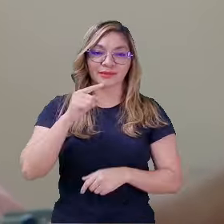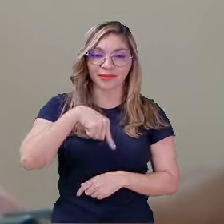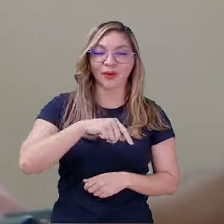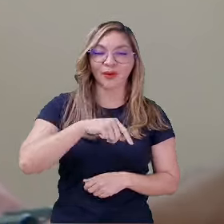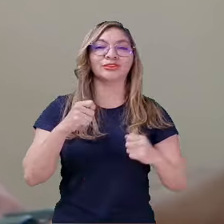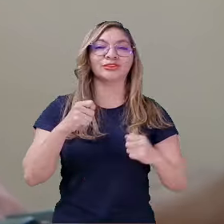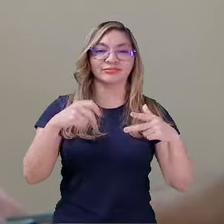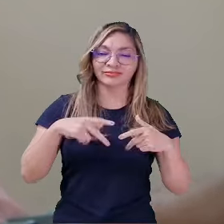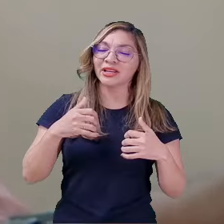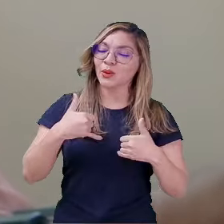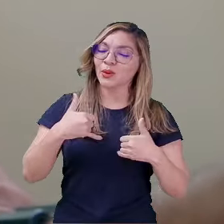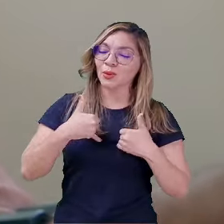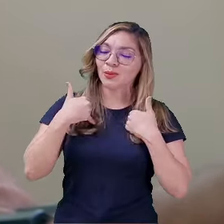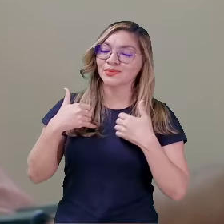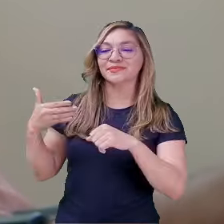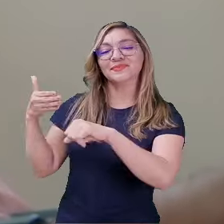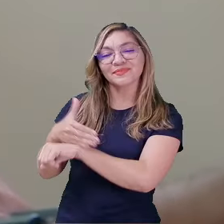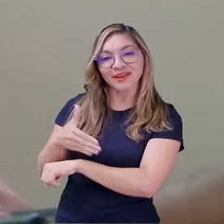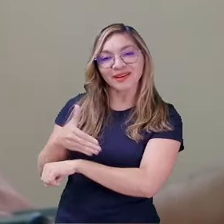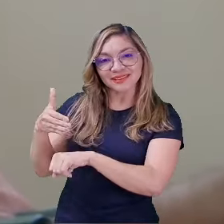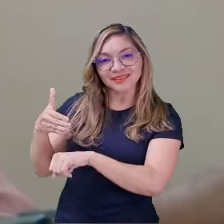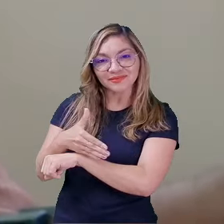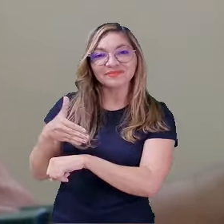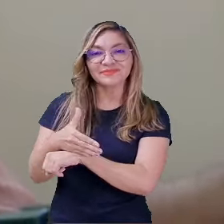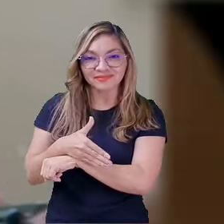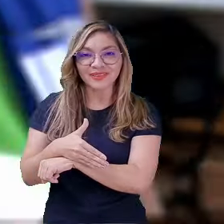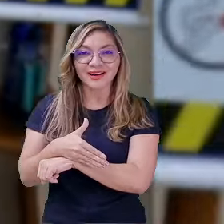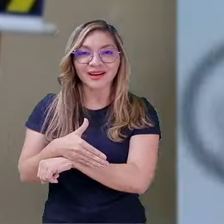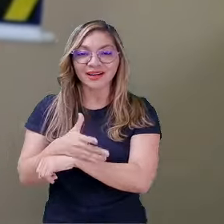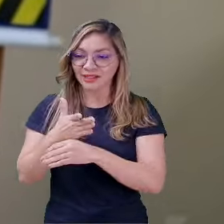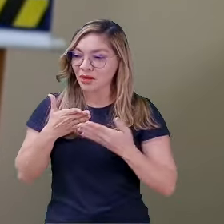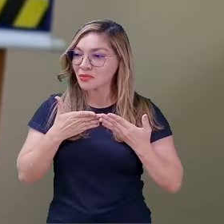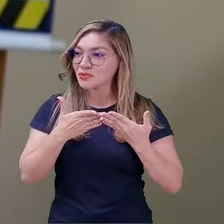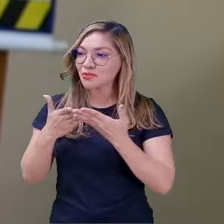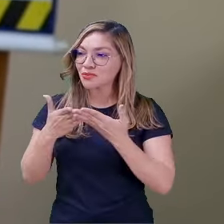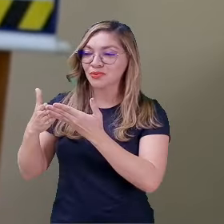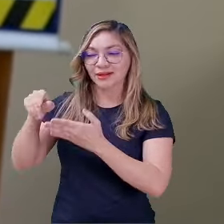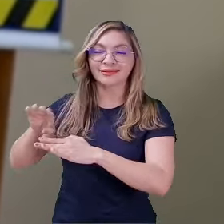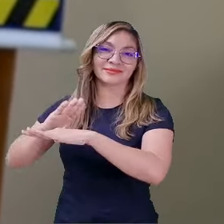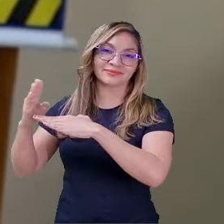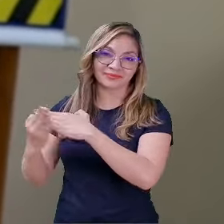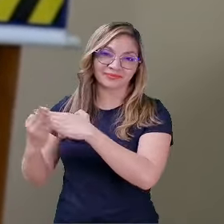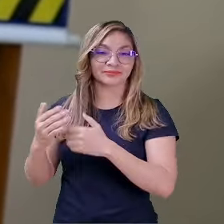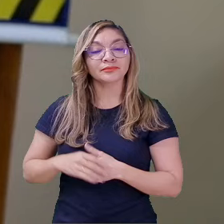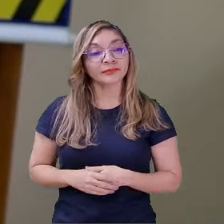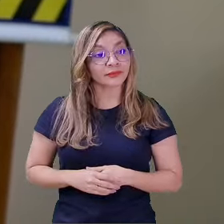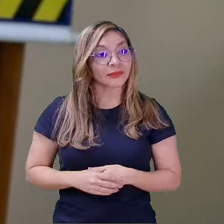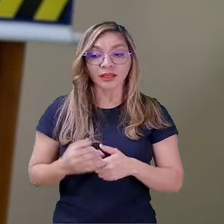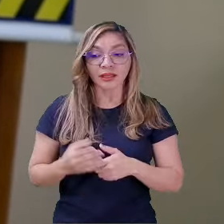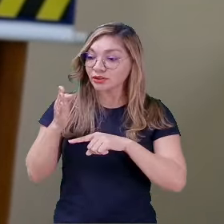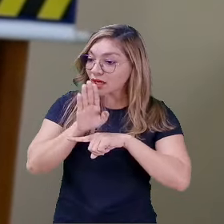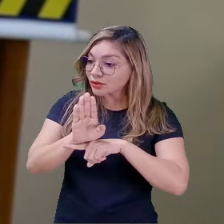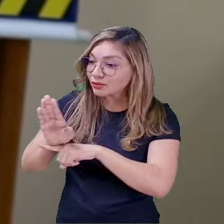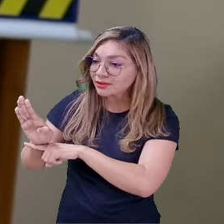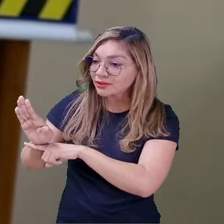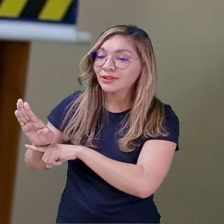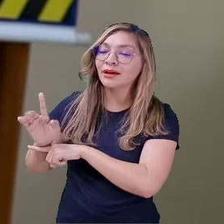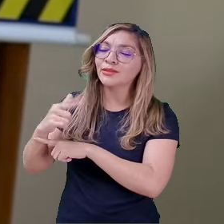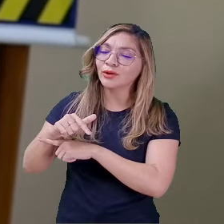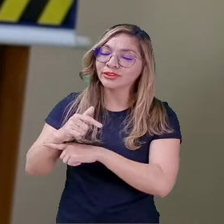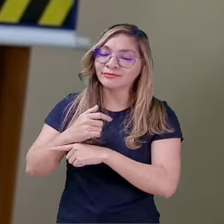em participar dessa jornada fluvial aqui no Bailique. Só de ajudar o próximo já é uma gratidão, né, que a gente